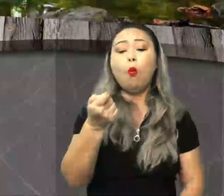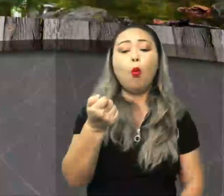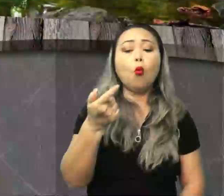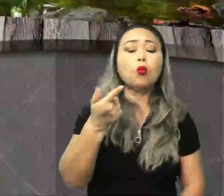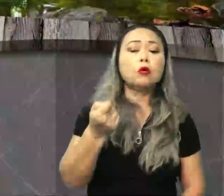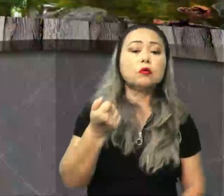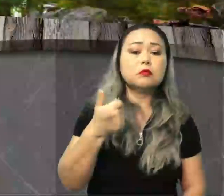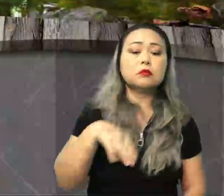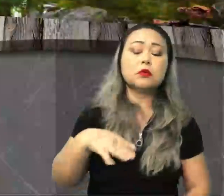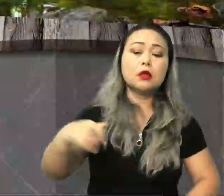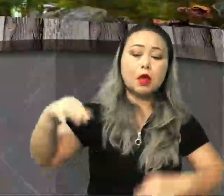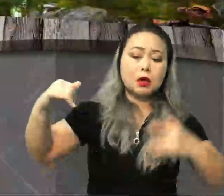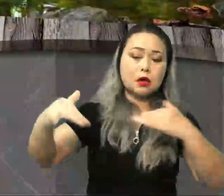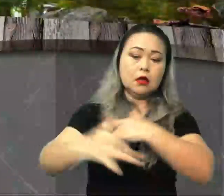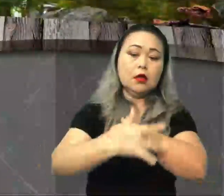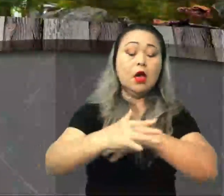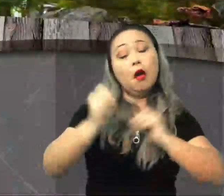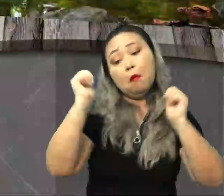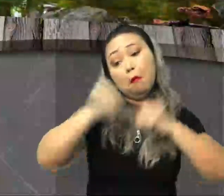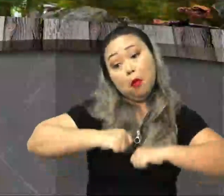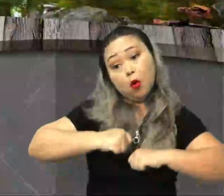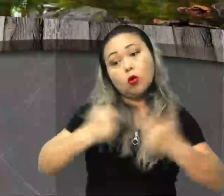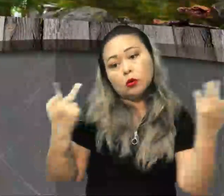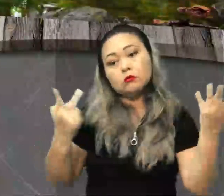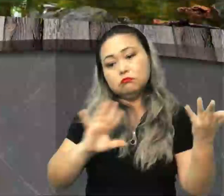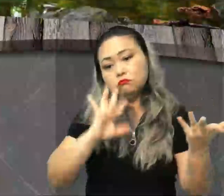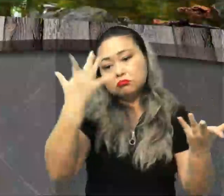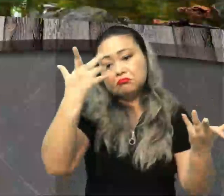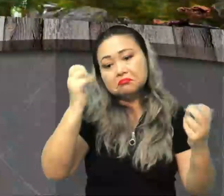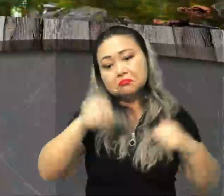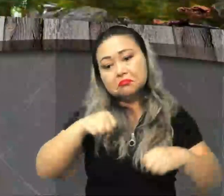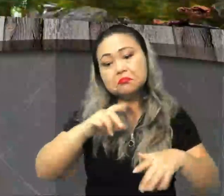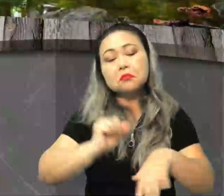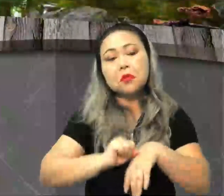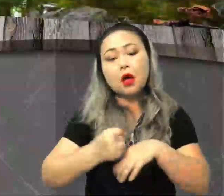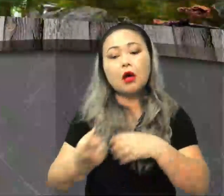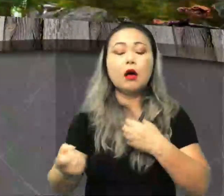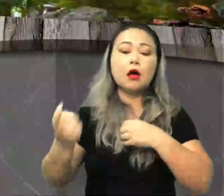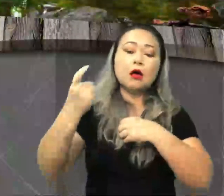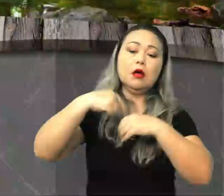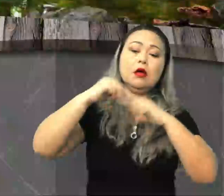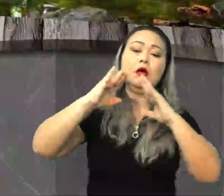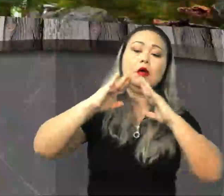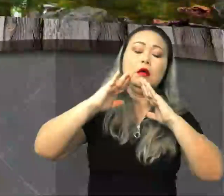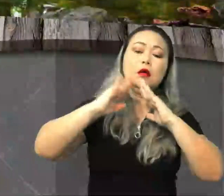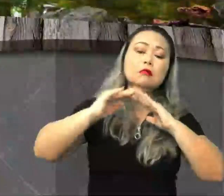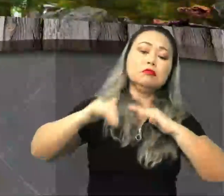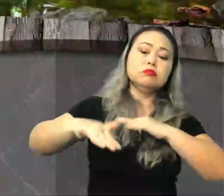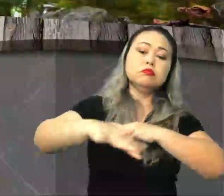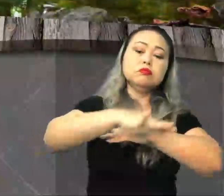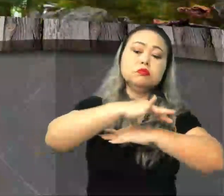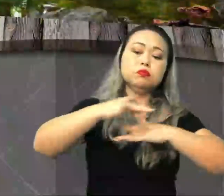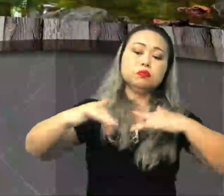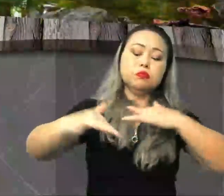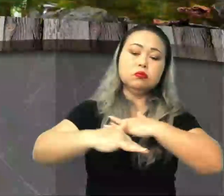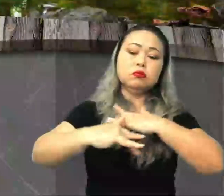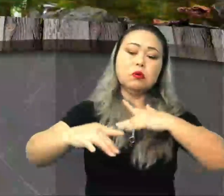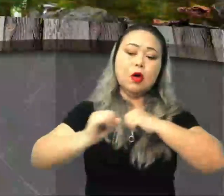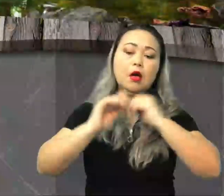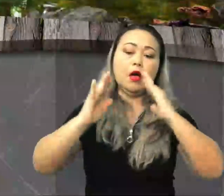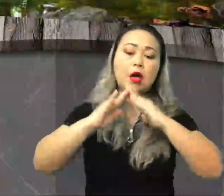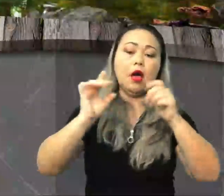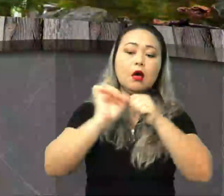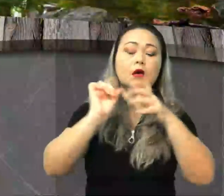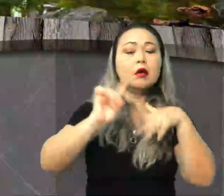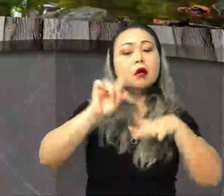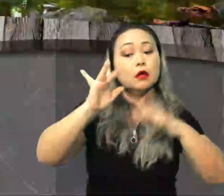no ambiente urbano. Pode acontecer, sim, tá? De elas virem parar no ambiente urbano e aí você ter